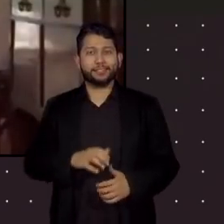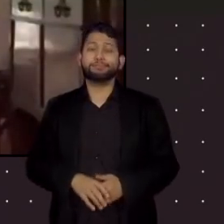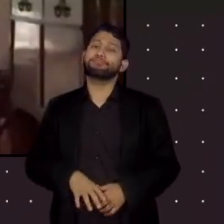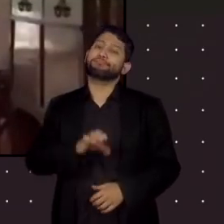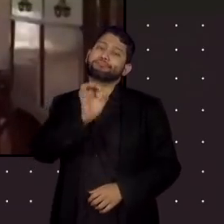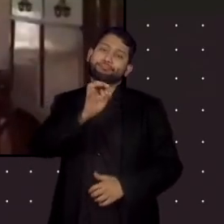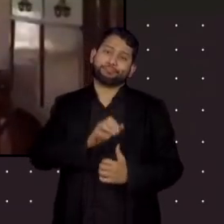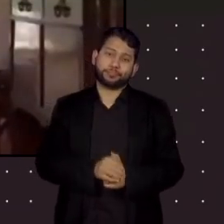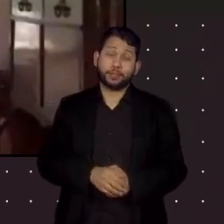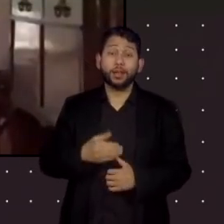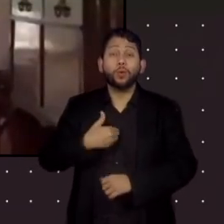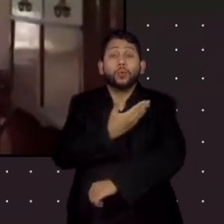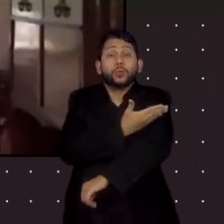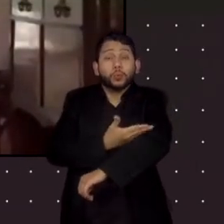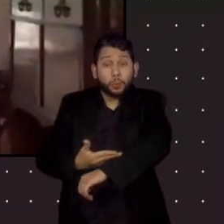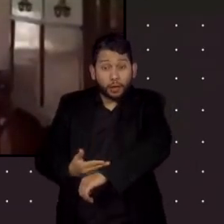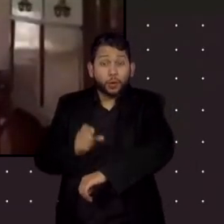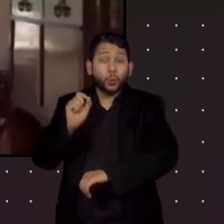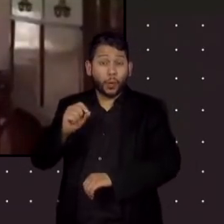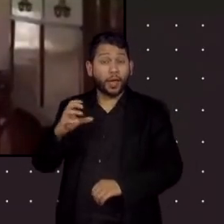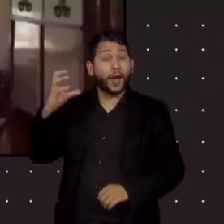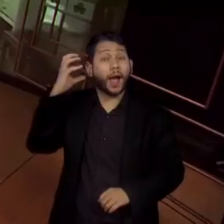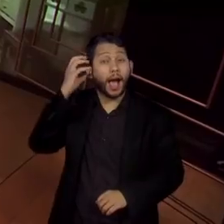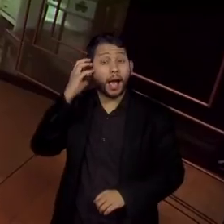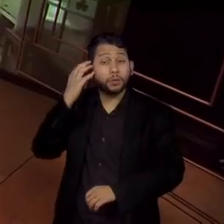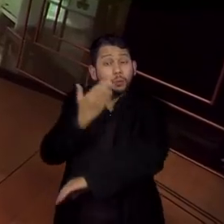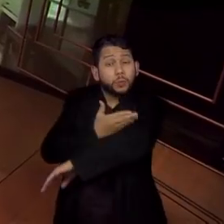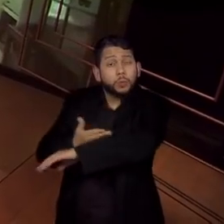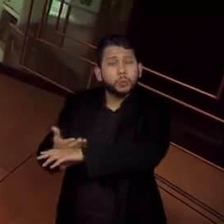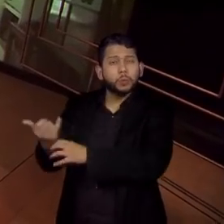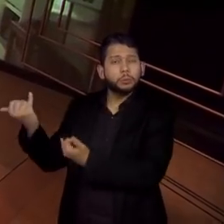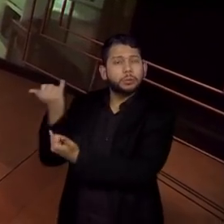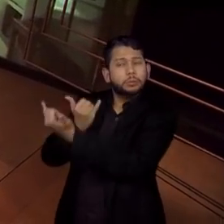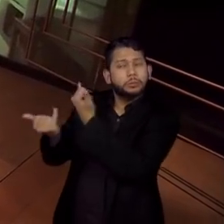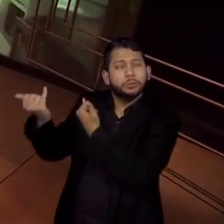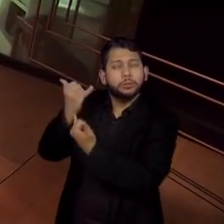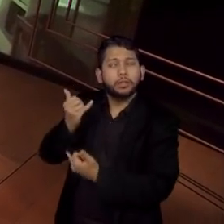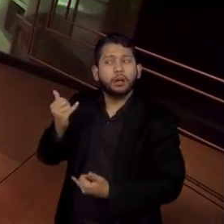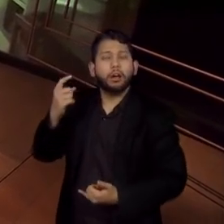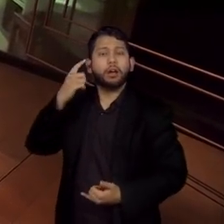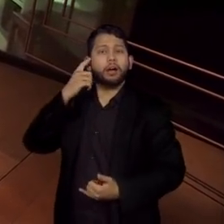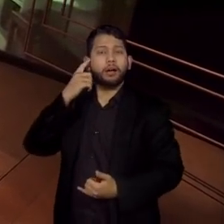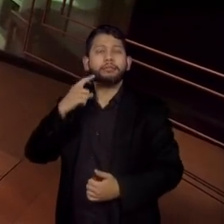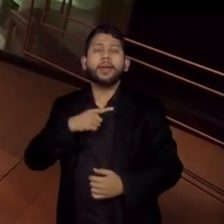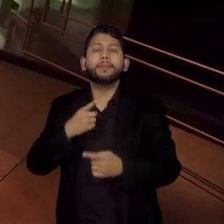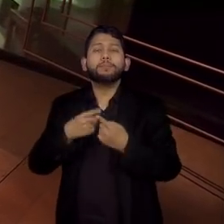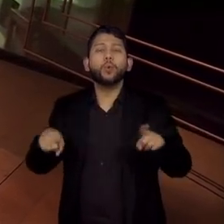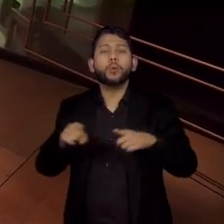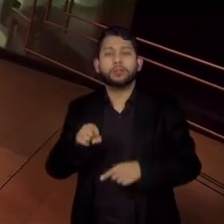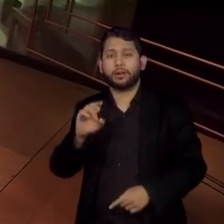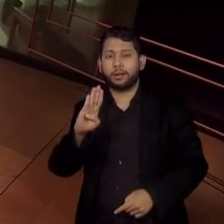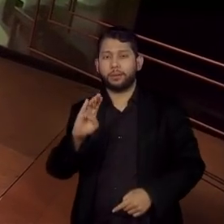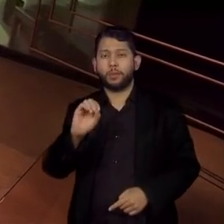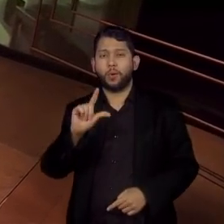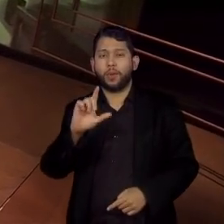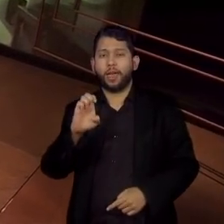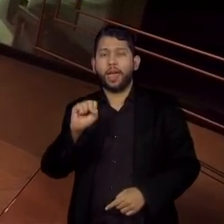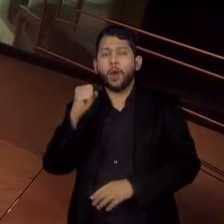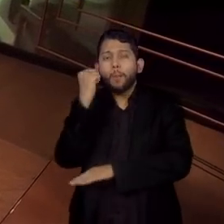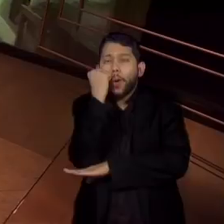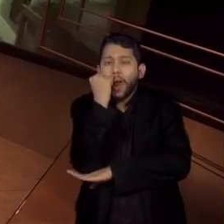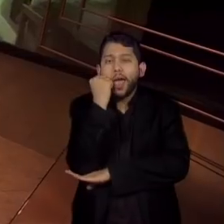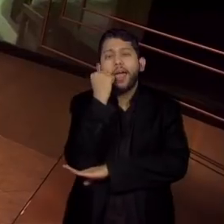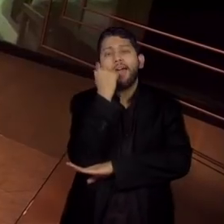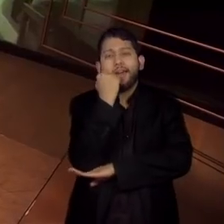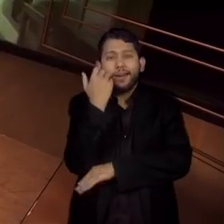acostumada a cantar as coisas que eu ouvia no rádio. Naquela ocasião, existia muito boleros, eu ouvia Lúcio Gatica, tudo que eu ouvia